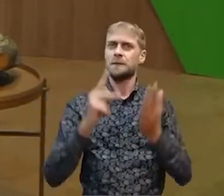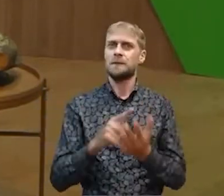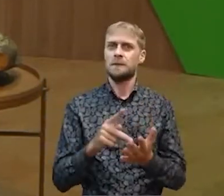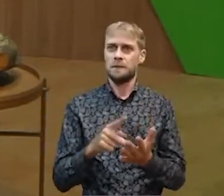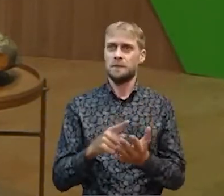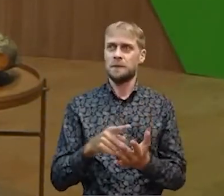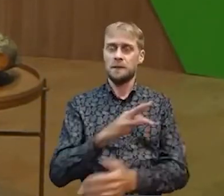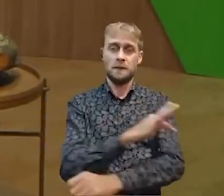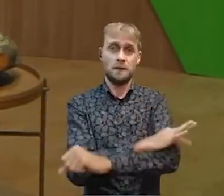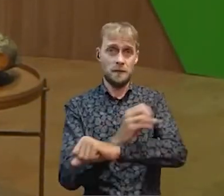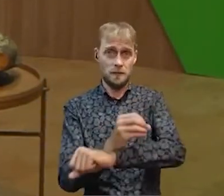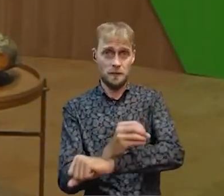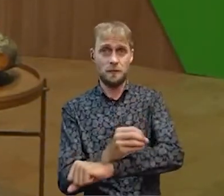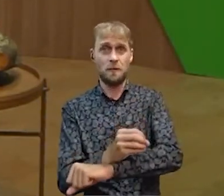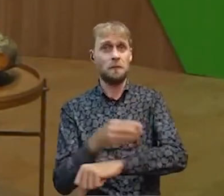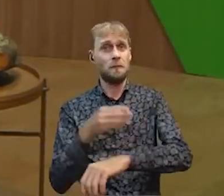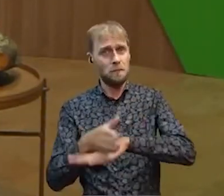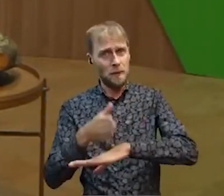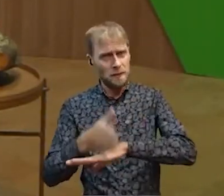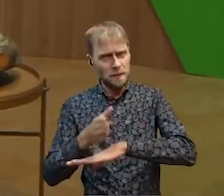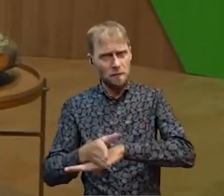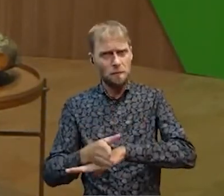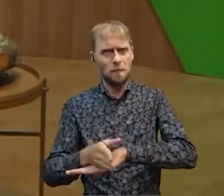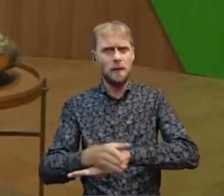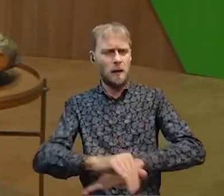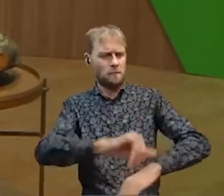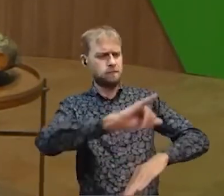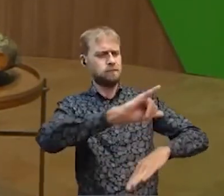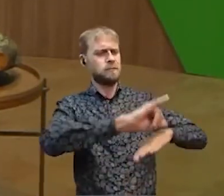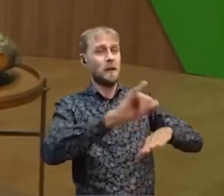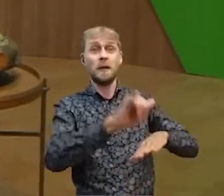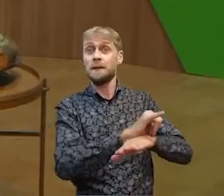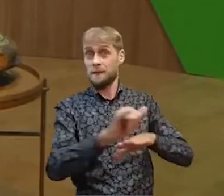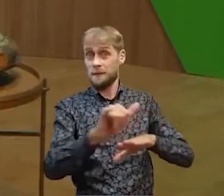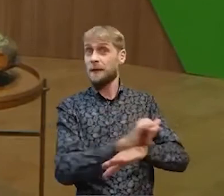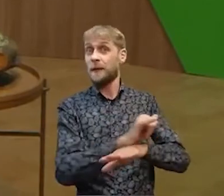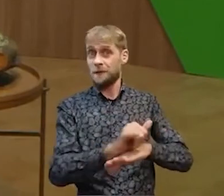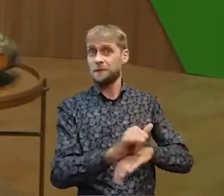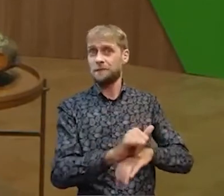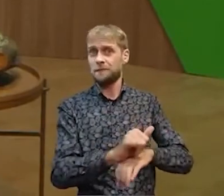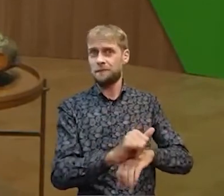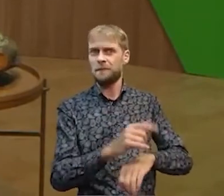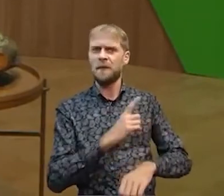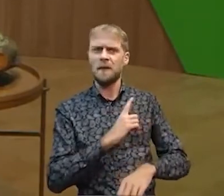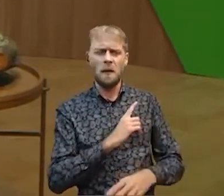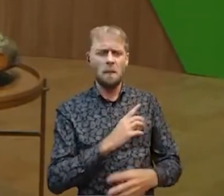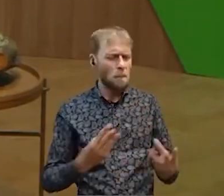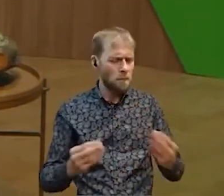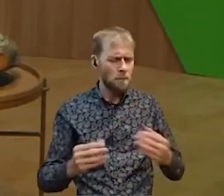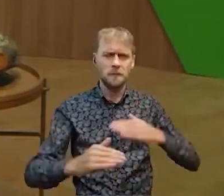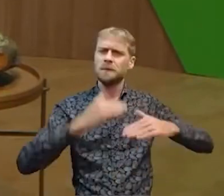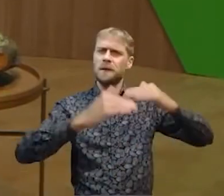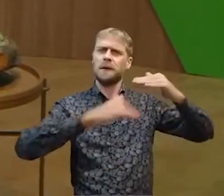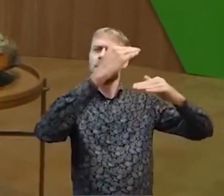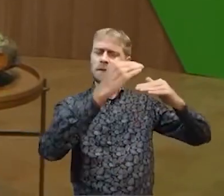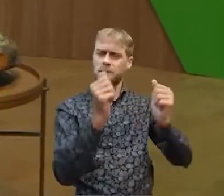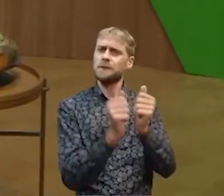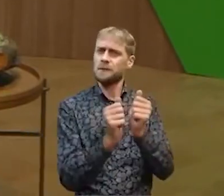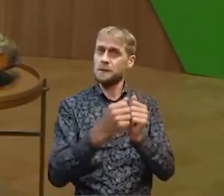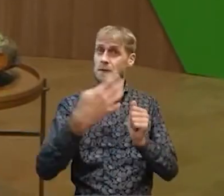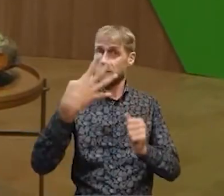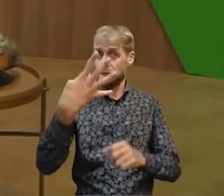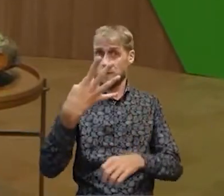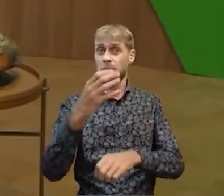tem participado de uma forma extremamente estratégica. A gente sabe que a gente tem muito a crescer com essa união entre os quatro